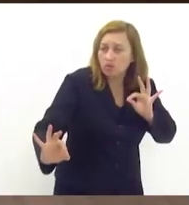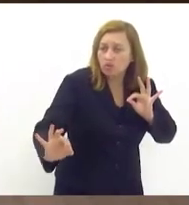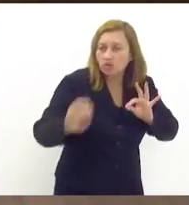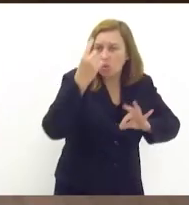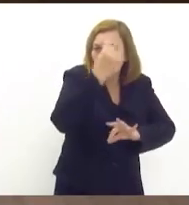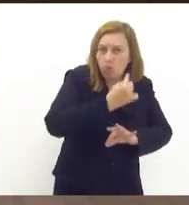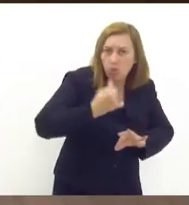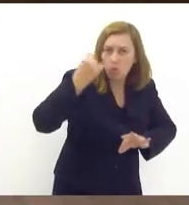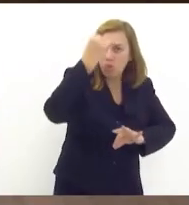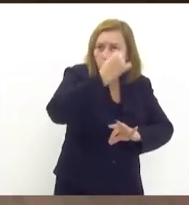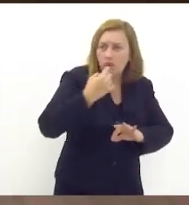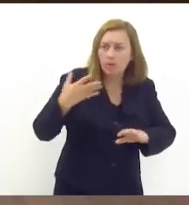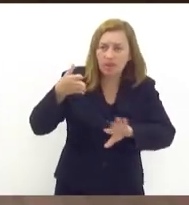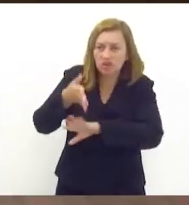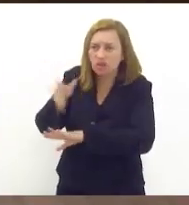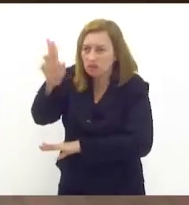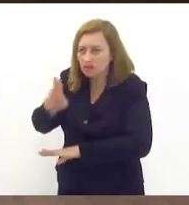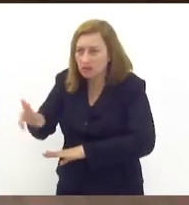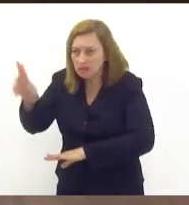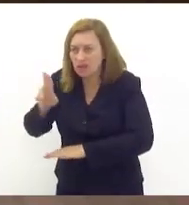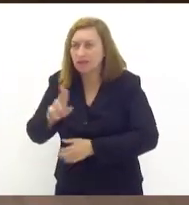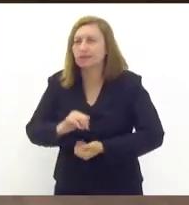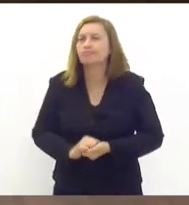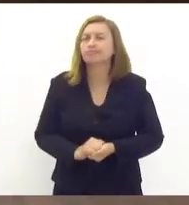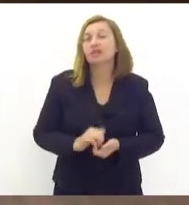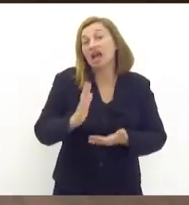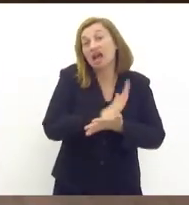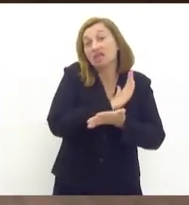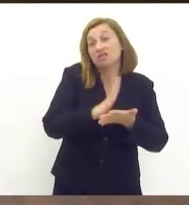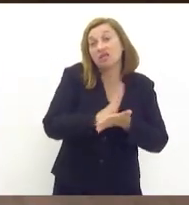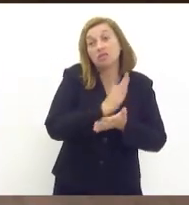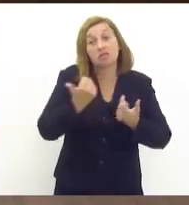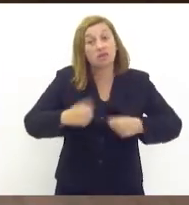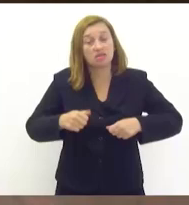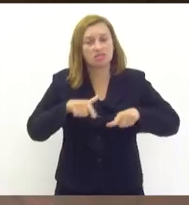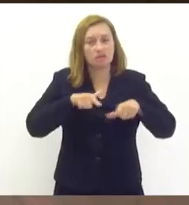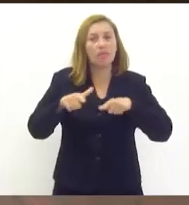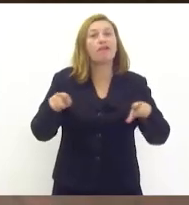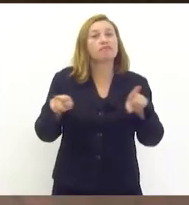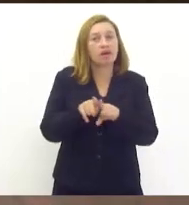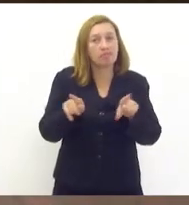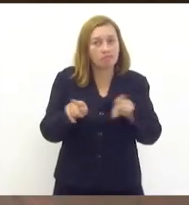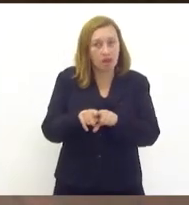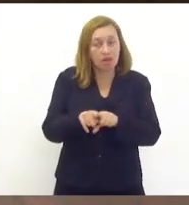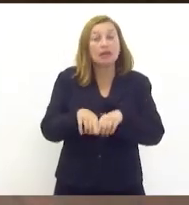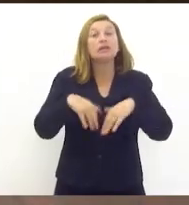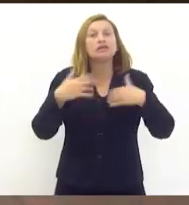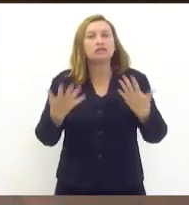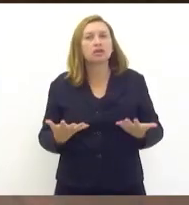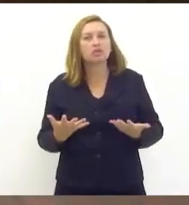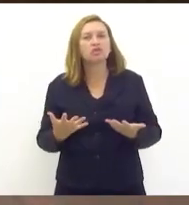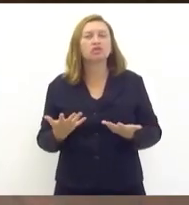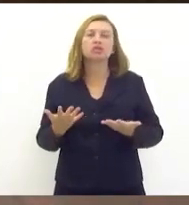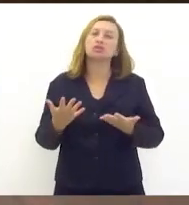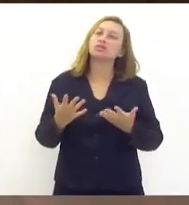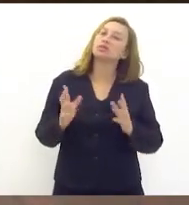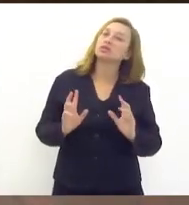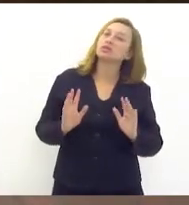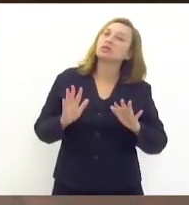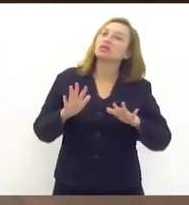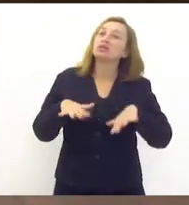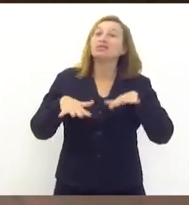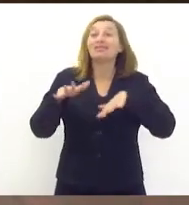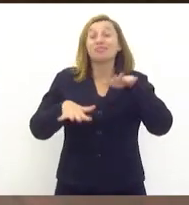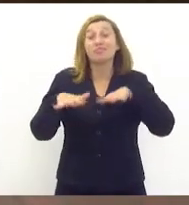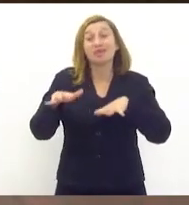absurdo para chegar à Universidade às vezes precisam trabalhar também então a gente tem situações muito